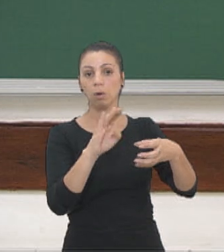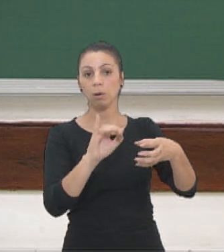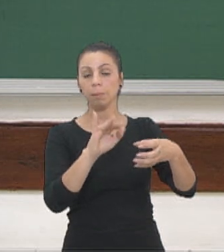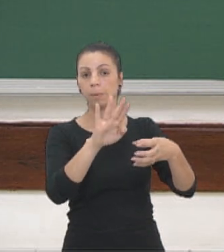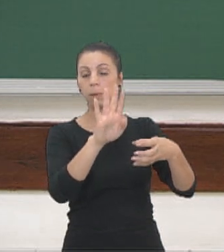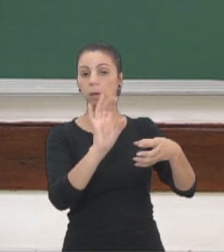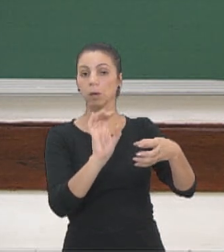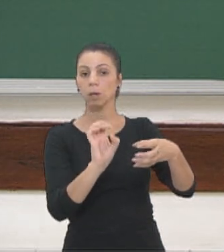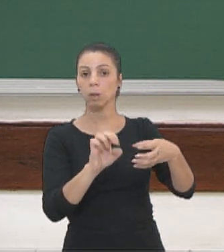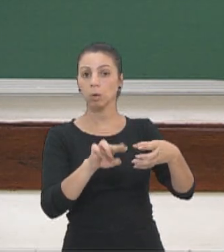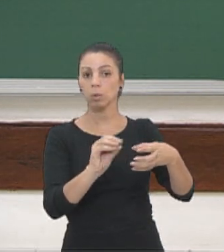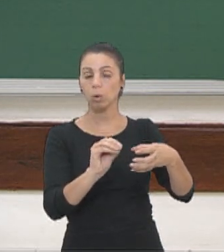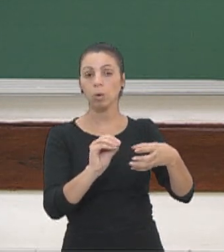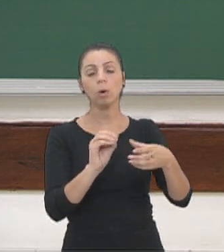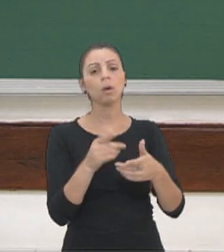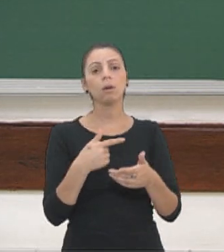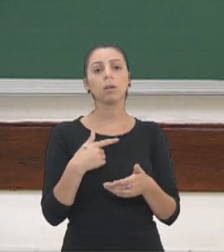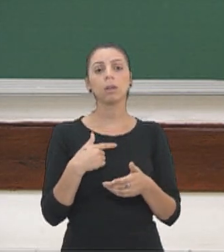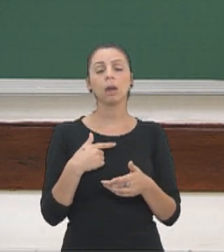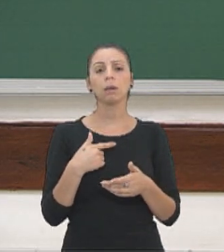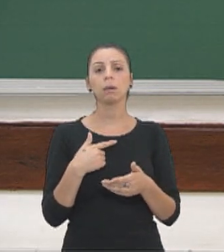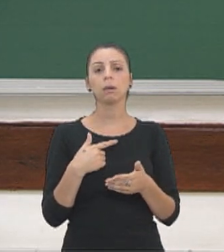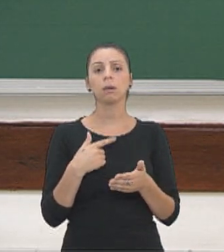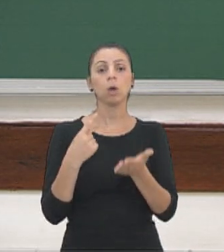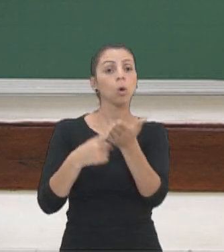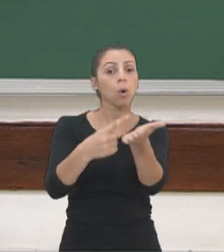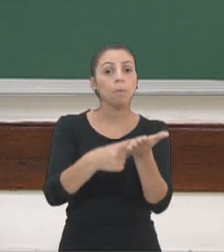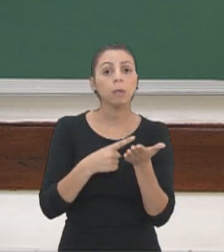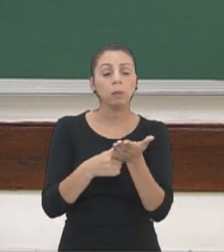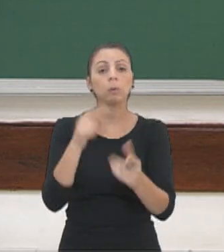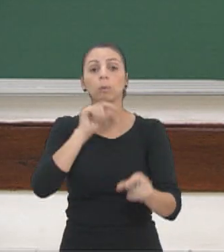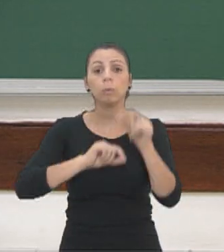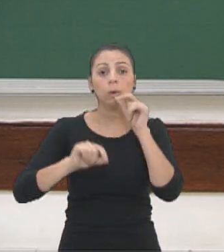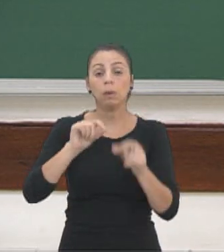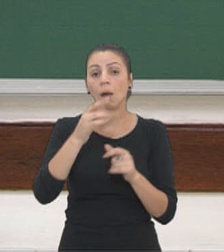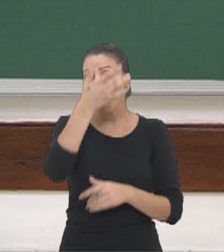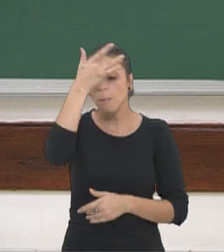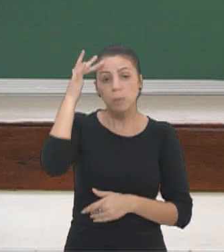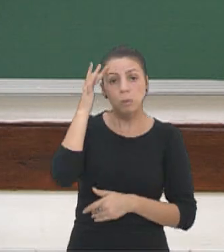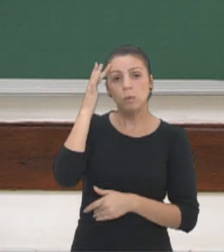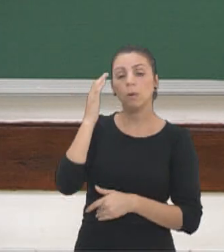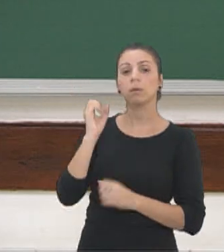ser morto e quem era realmente acusado aí de traição e quem era culpado.